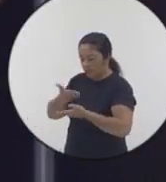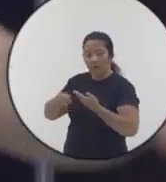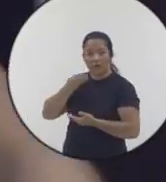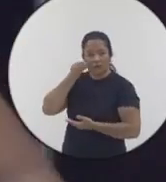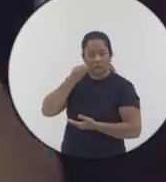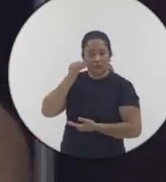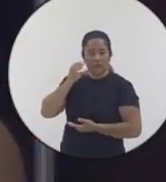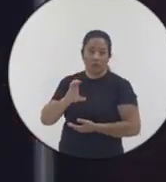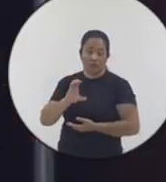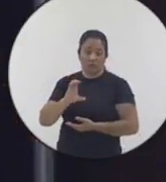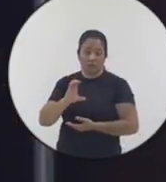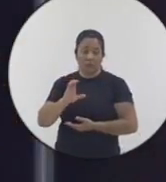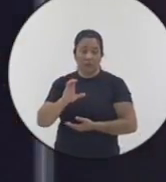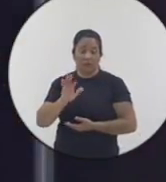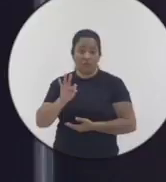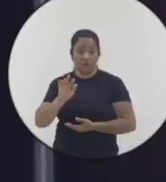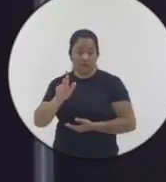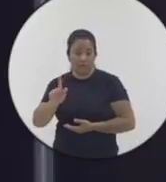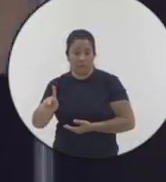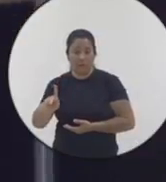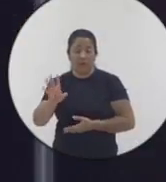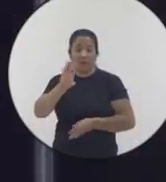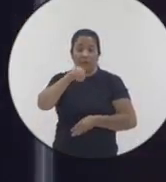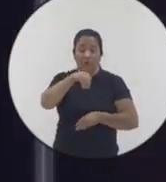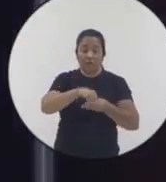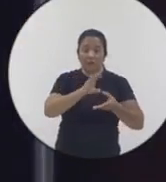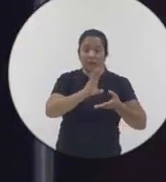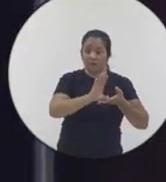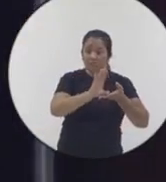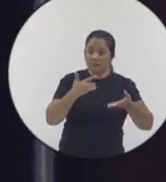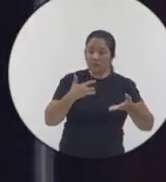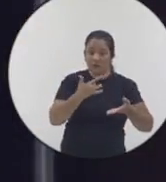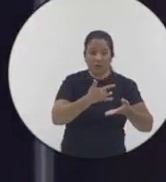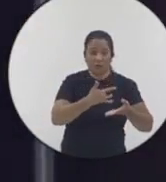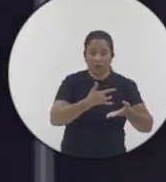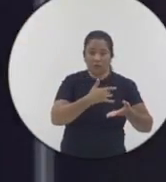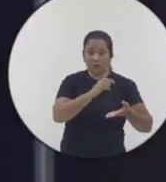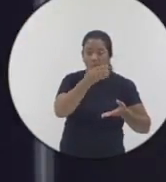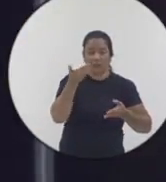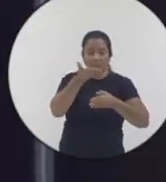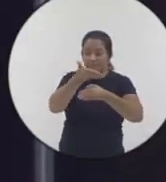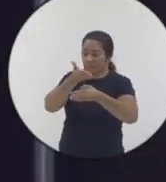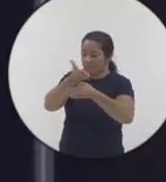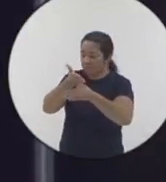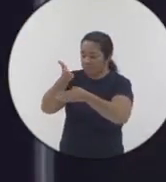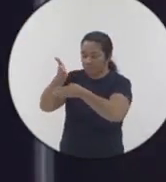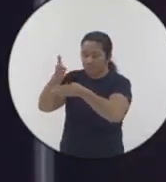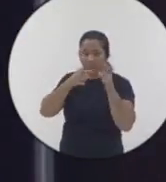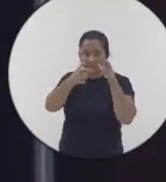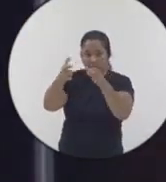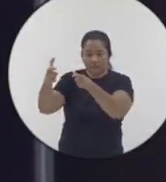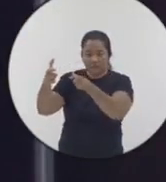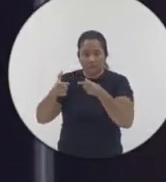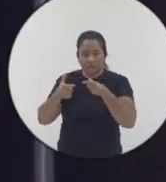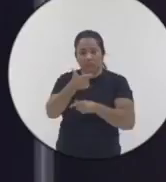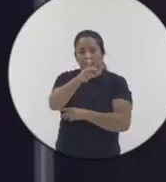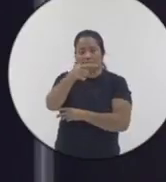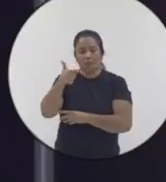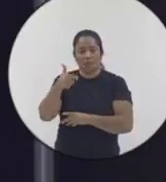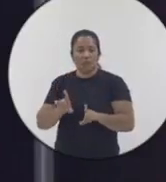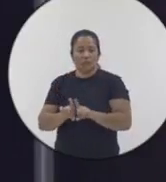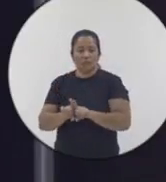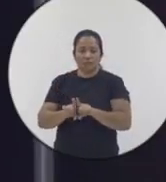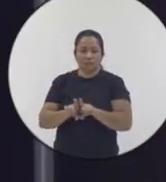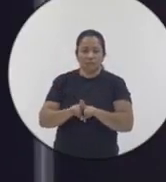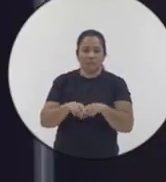no Conselho de Assistência, o CFP está no Conselho de Saúde, o CFP está entrando de volta no Conselho LGBT, fé em Deus, fé